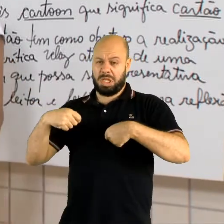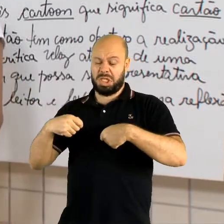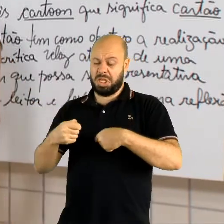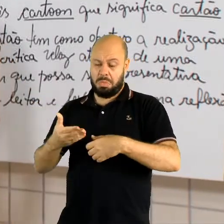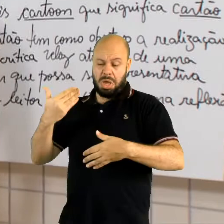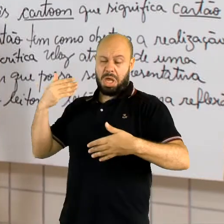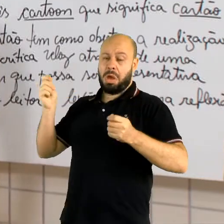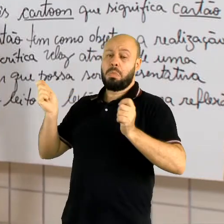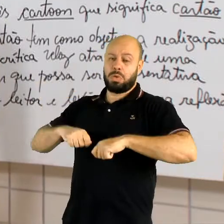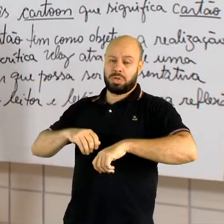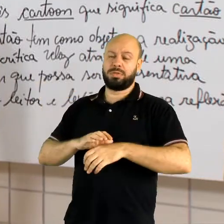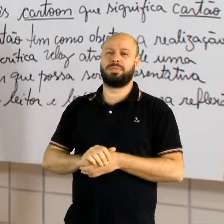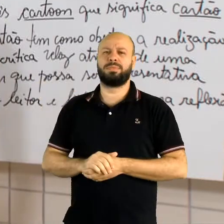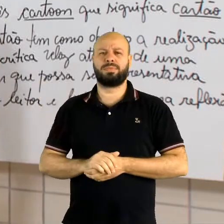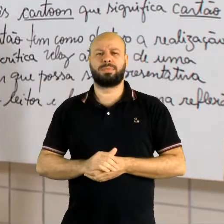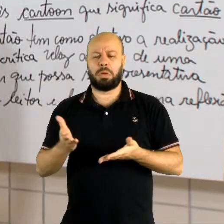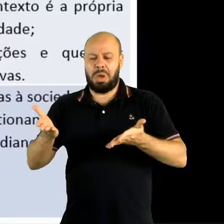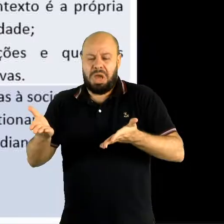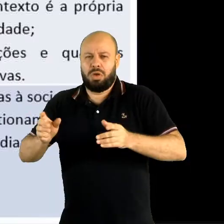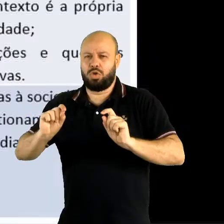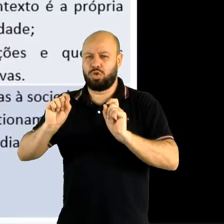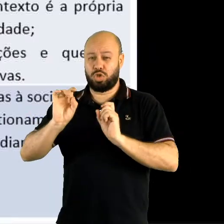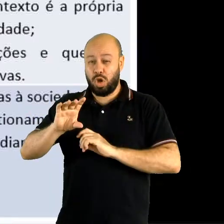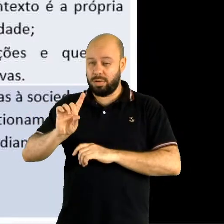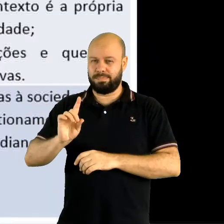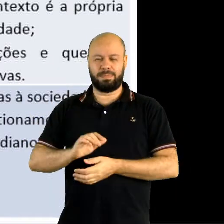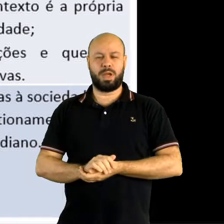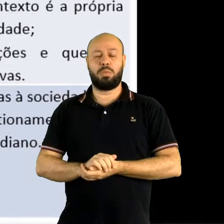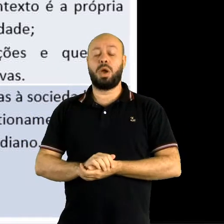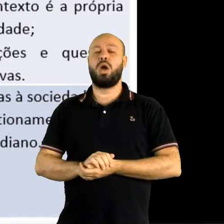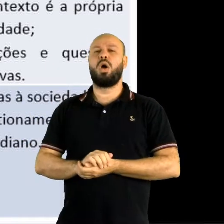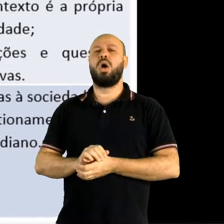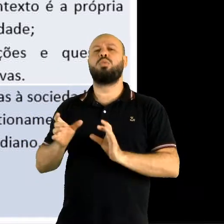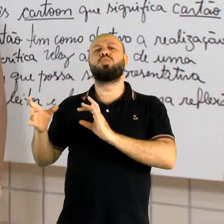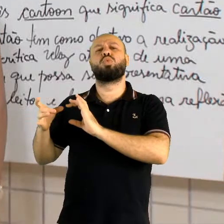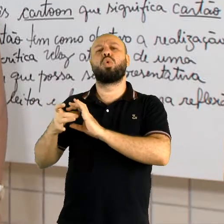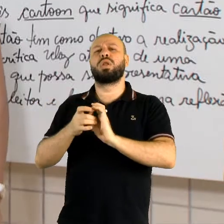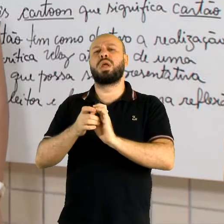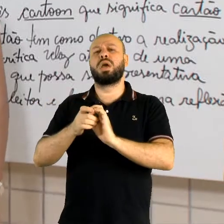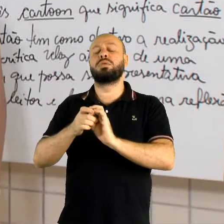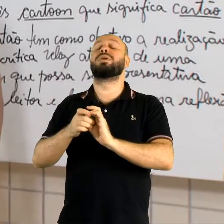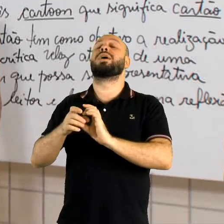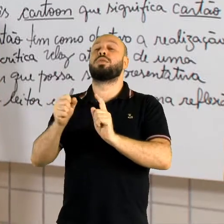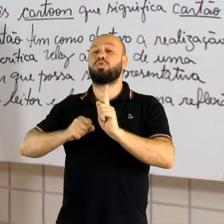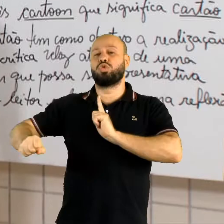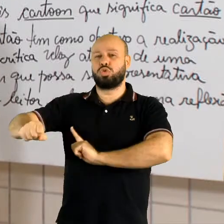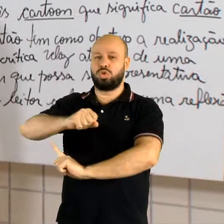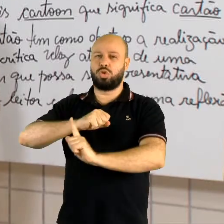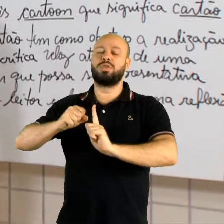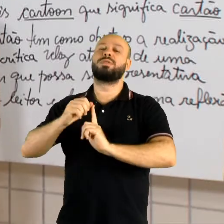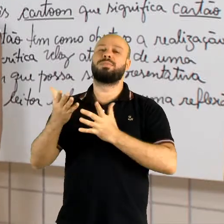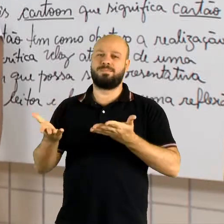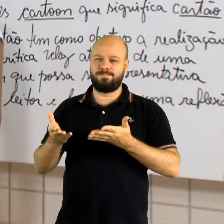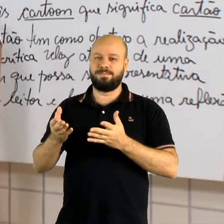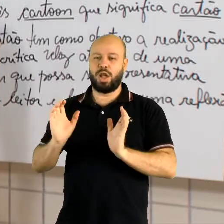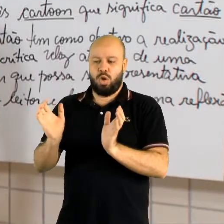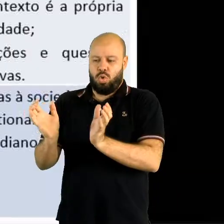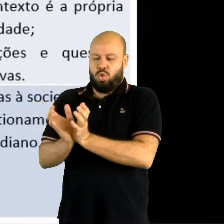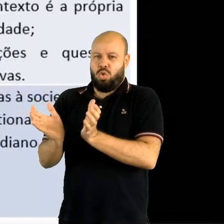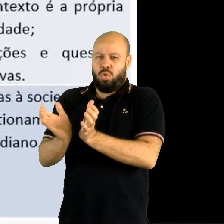agora. O contexto é a própria sociedade, são assuntos que envolvem a sociedade, o